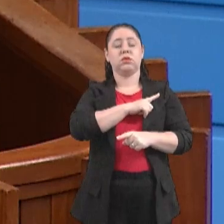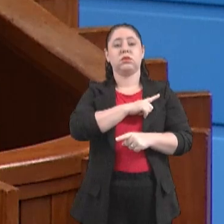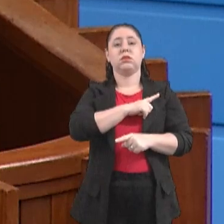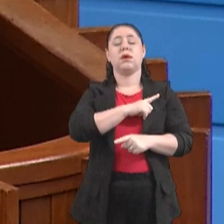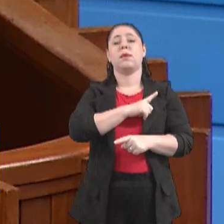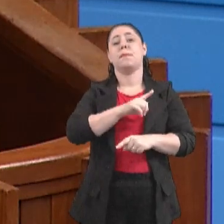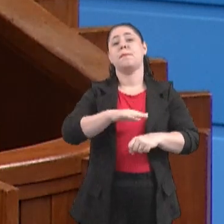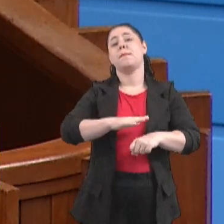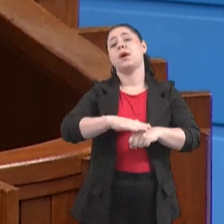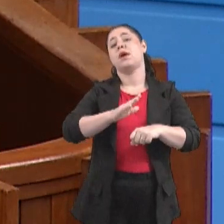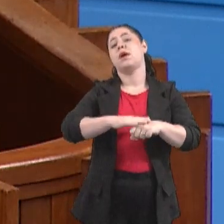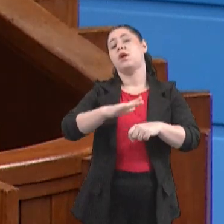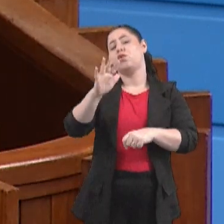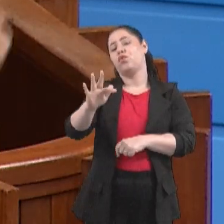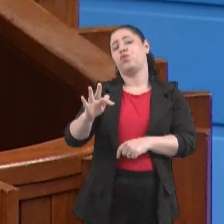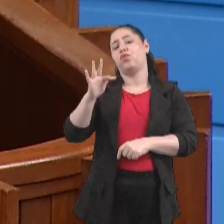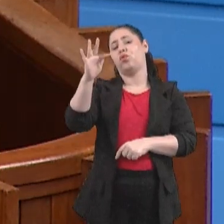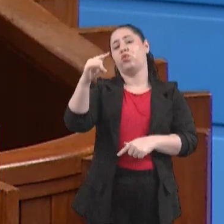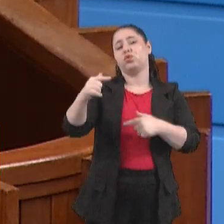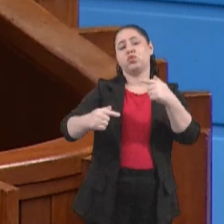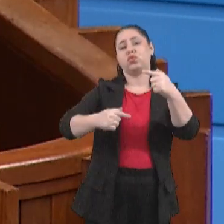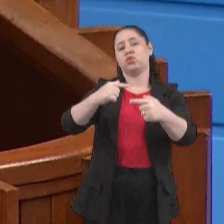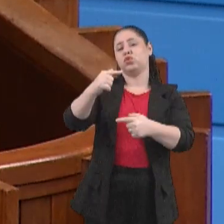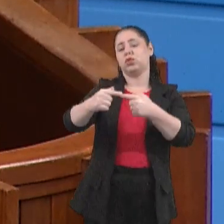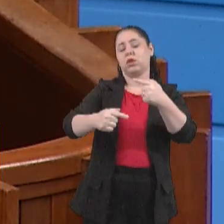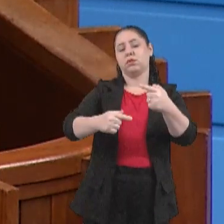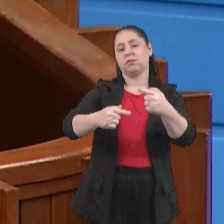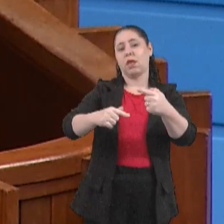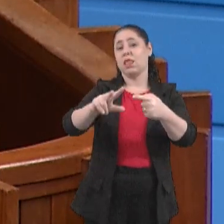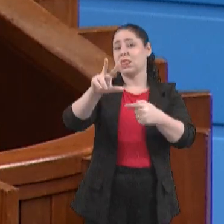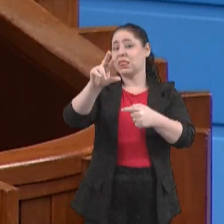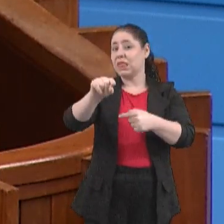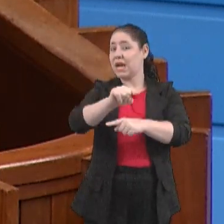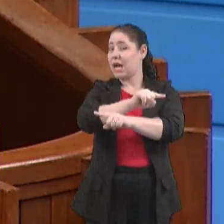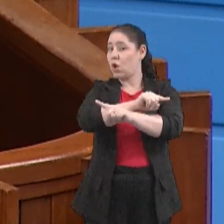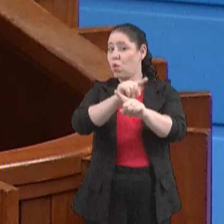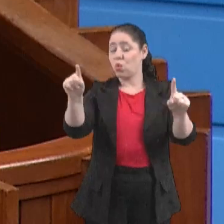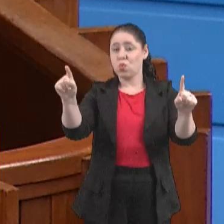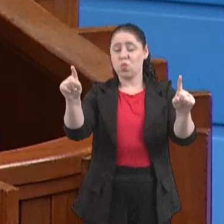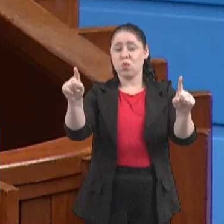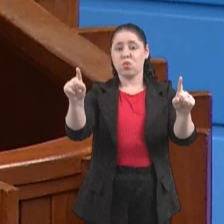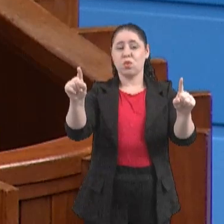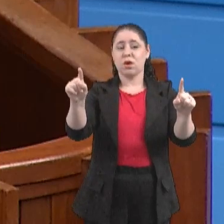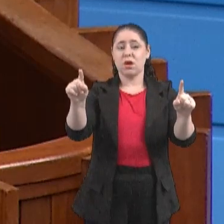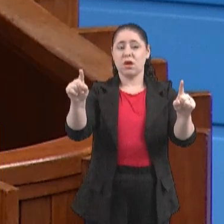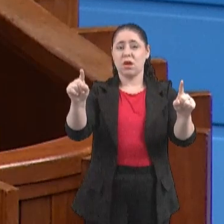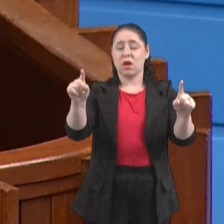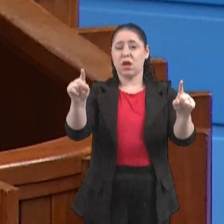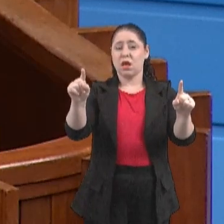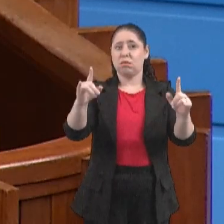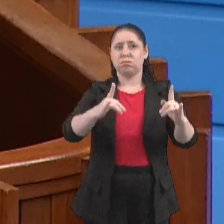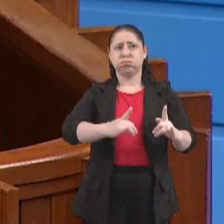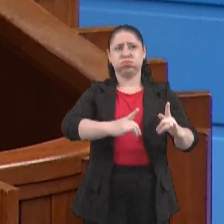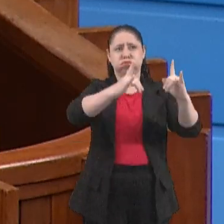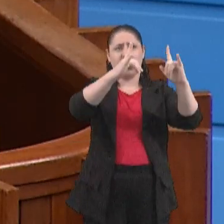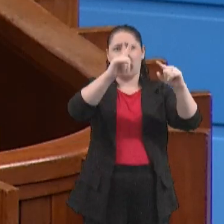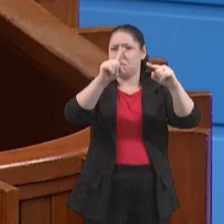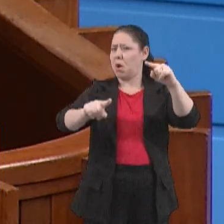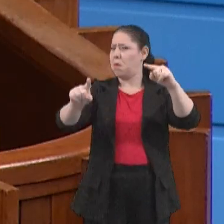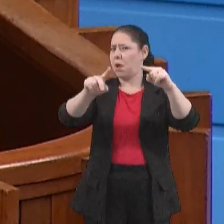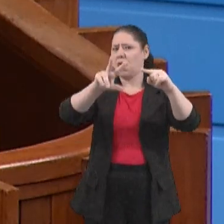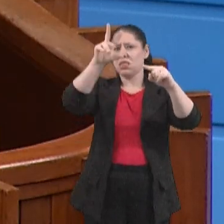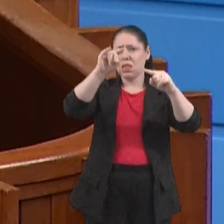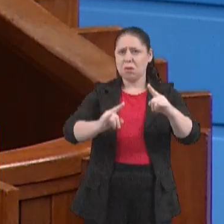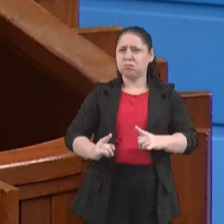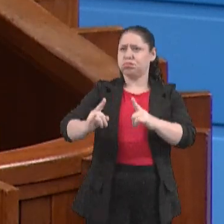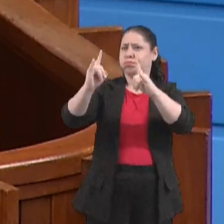mas principalmente para as futuras gerações. Não a verticalização